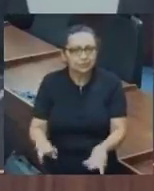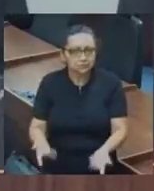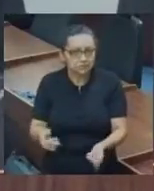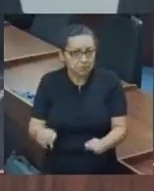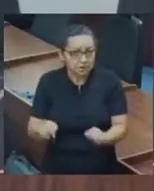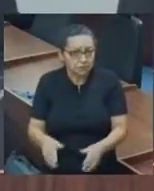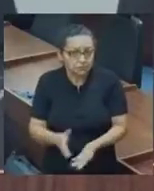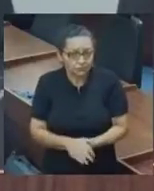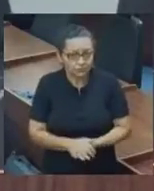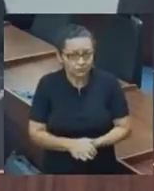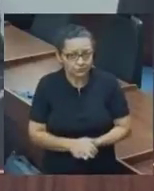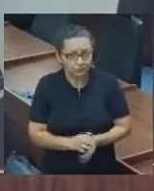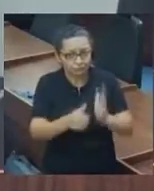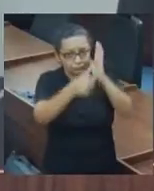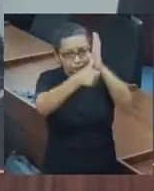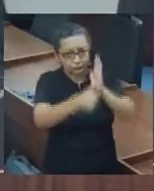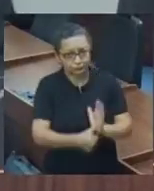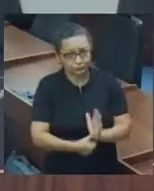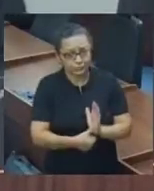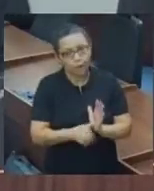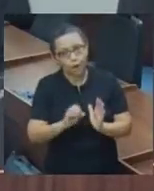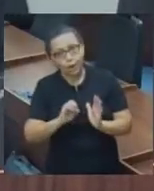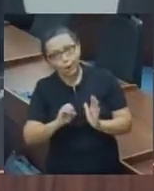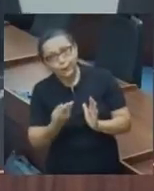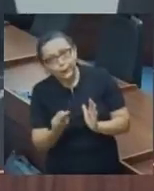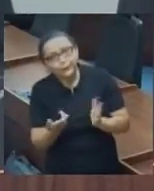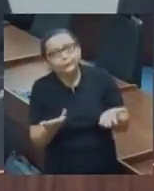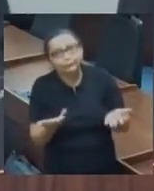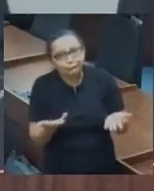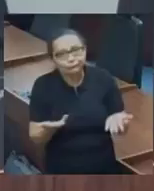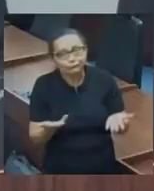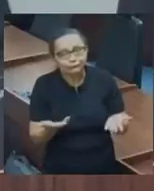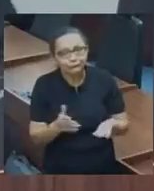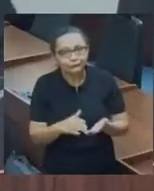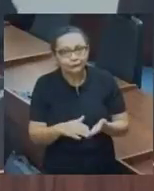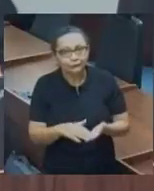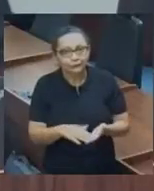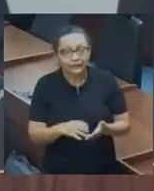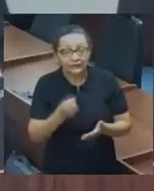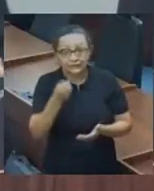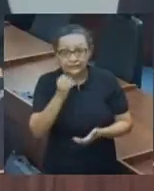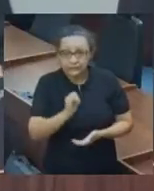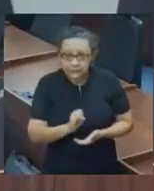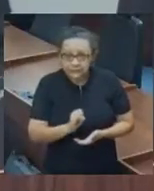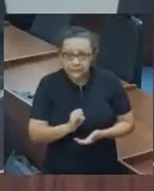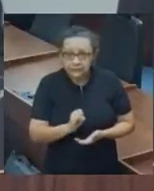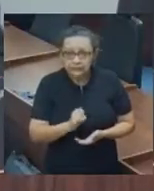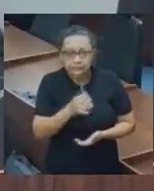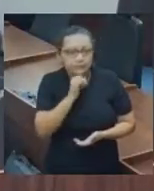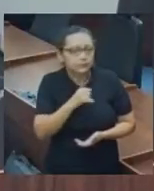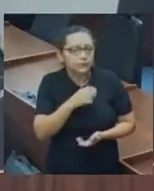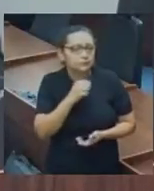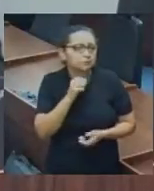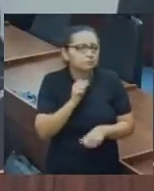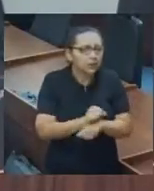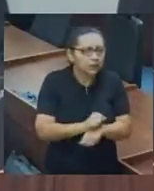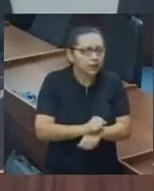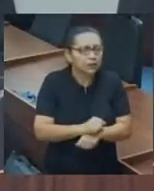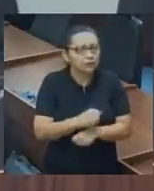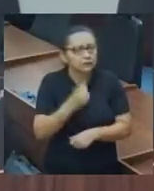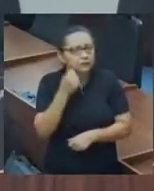embaixo ou seja é agora se parar em três ou quatro pessoas para